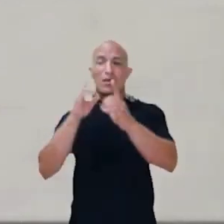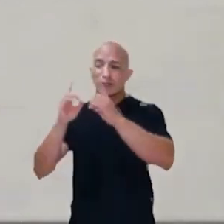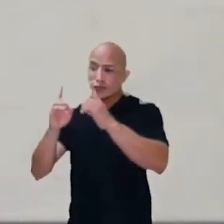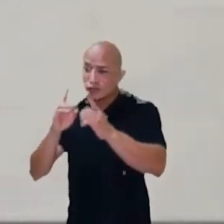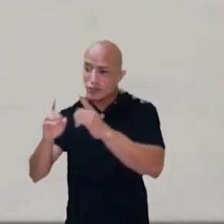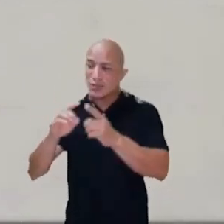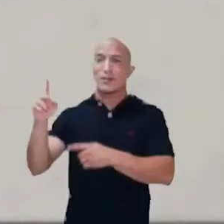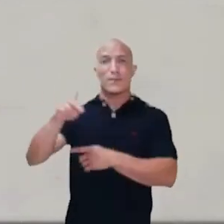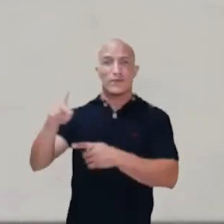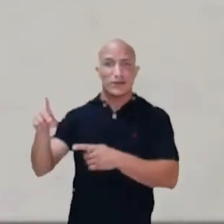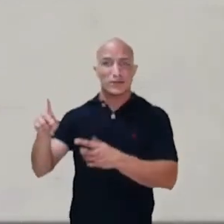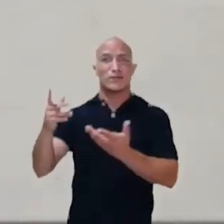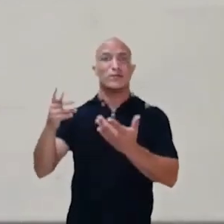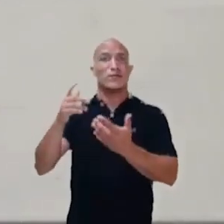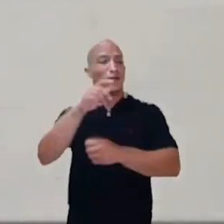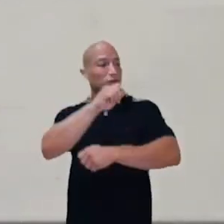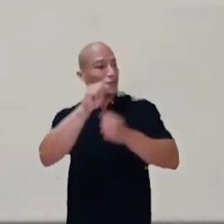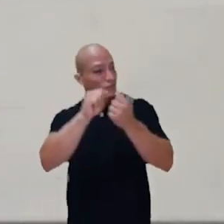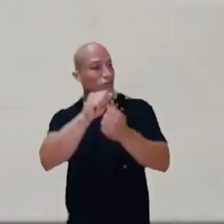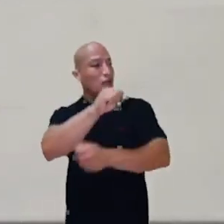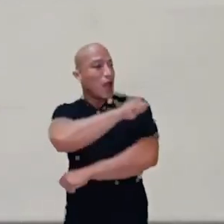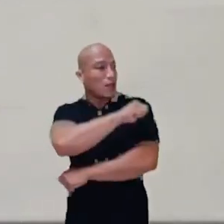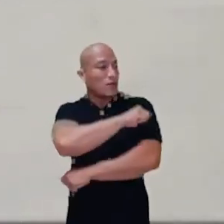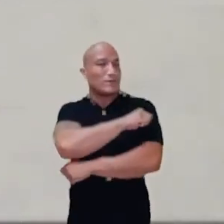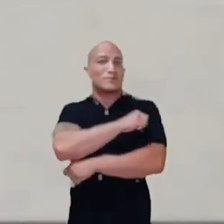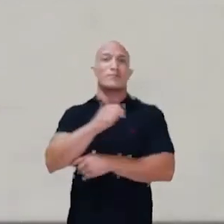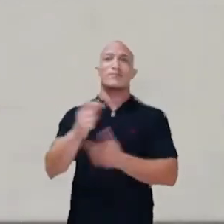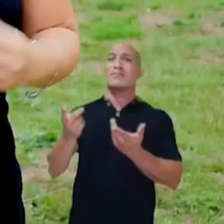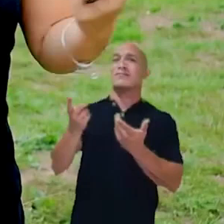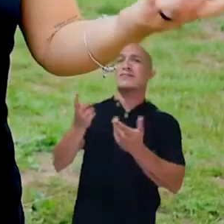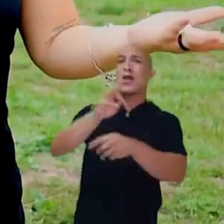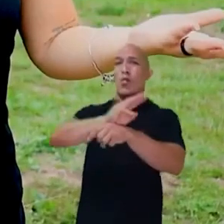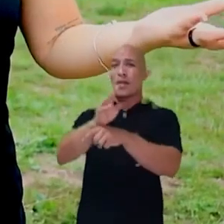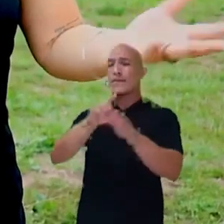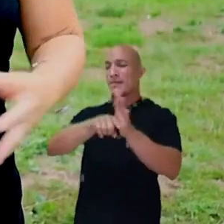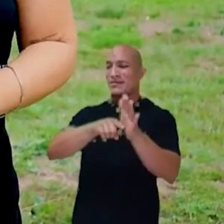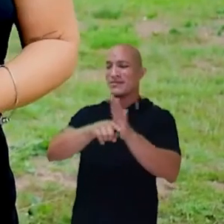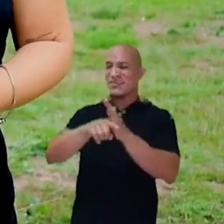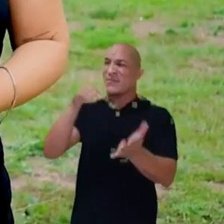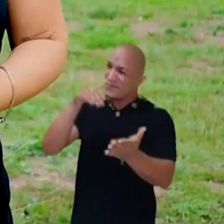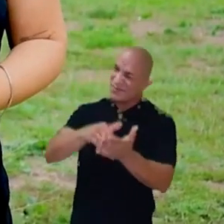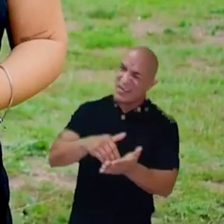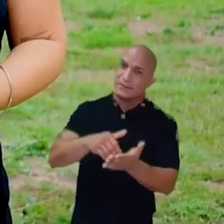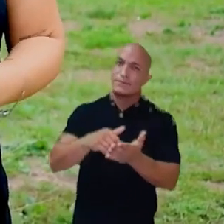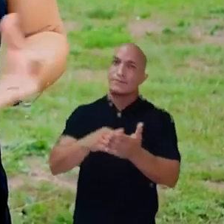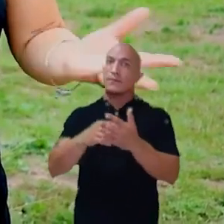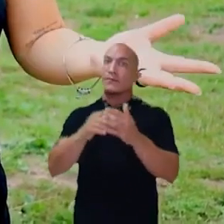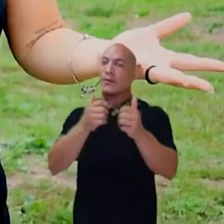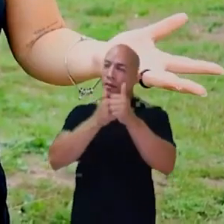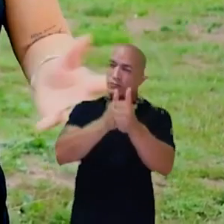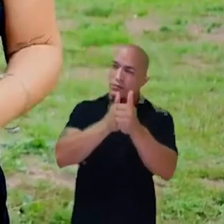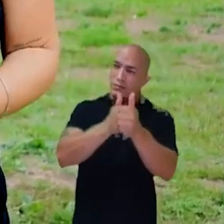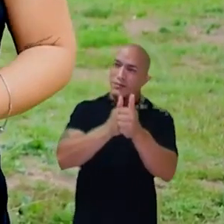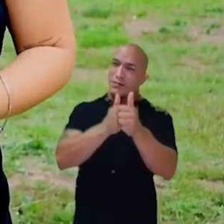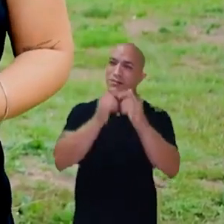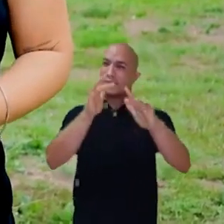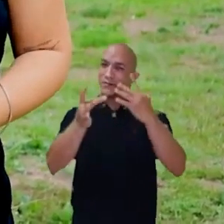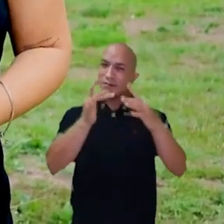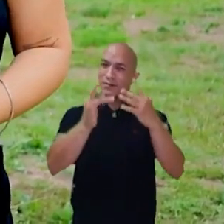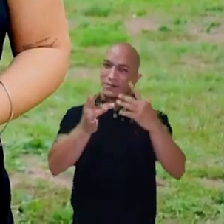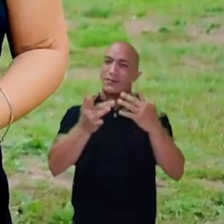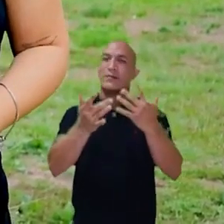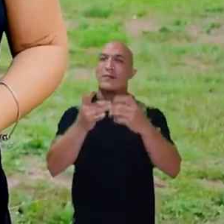alimentação, um espaço para colocar um carrinho, como foi um dos grandes problemas que eu tive enquanto estava com meu bebê pequeno,